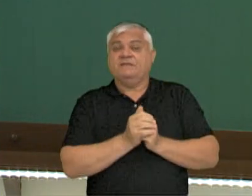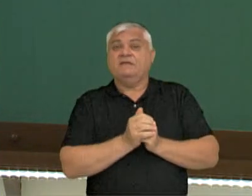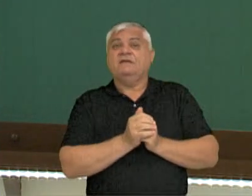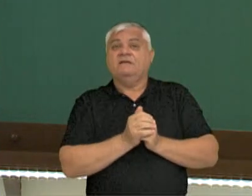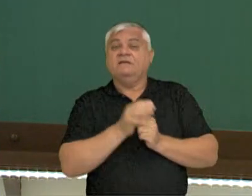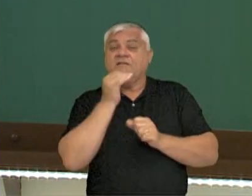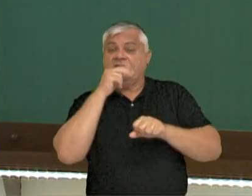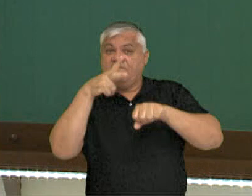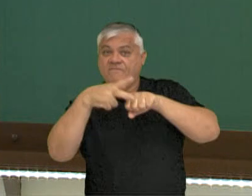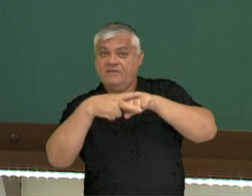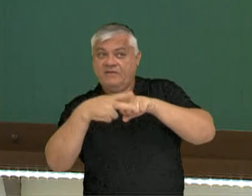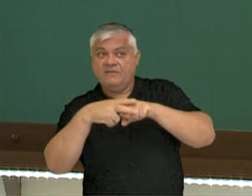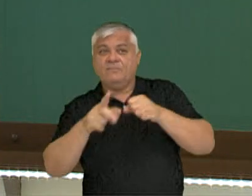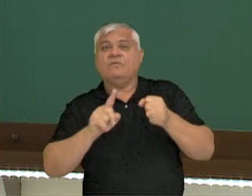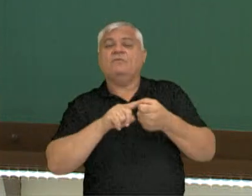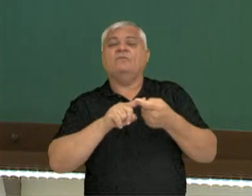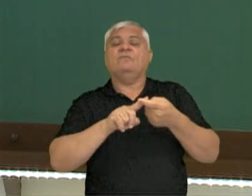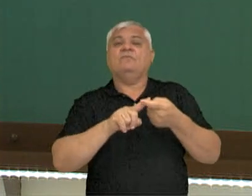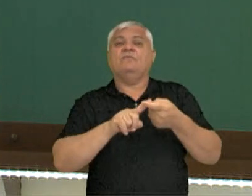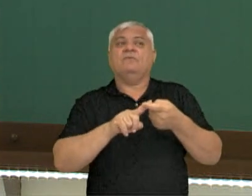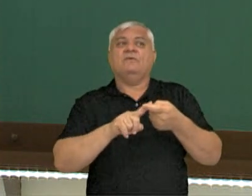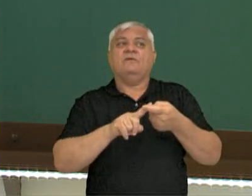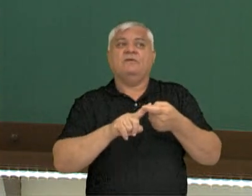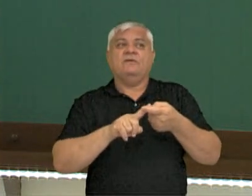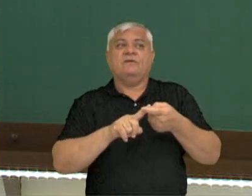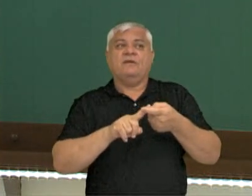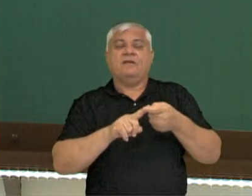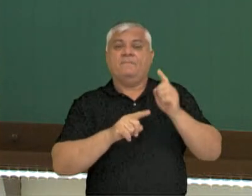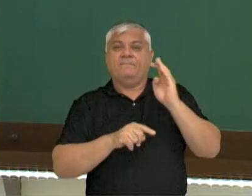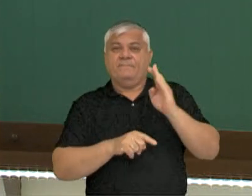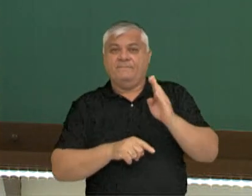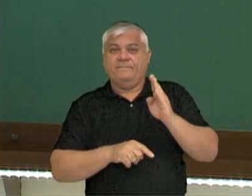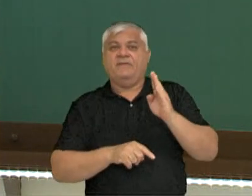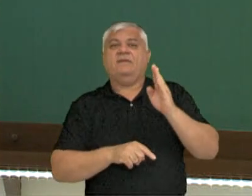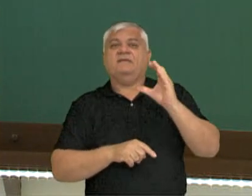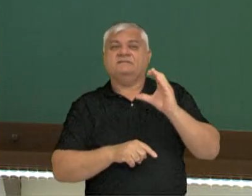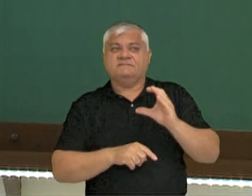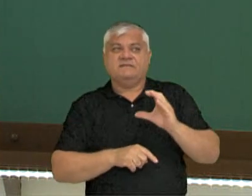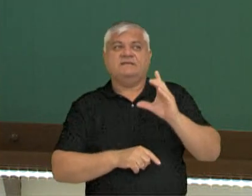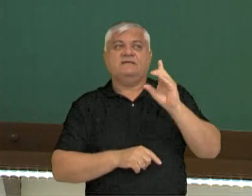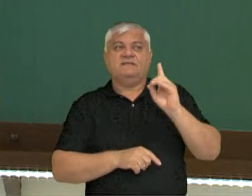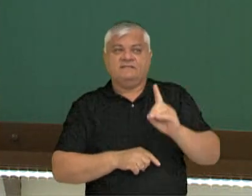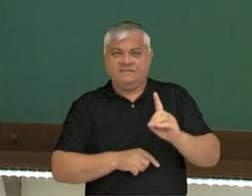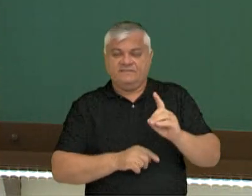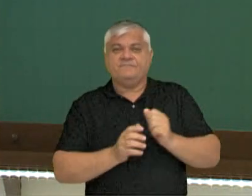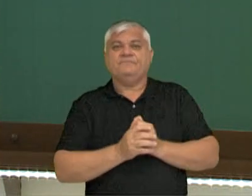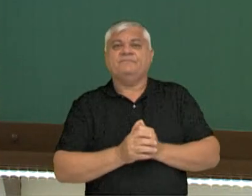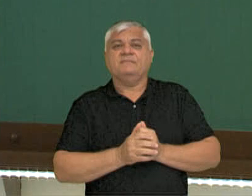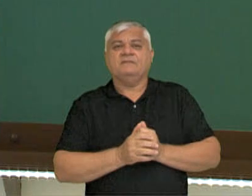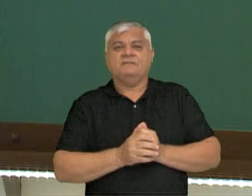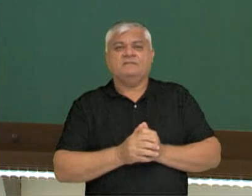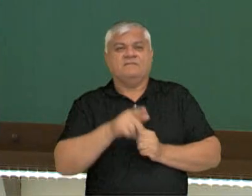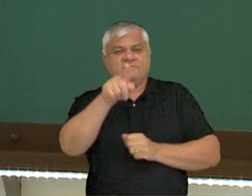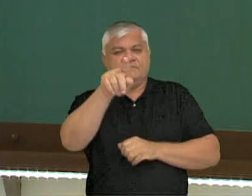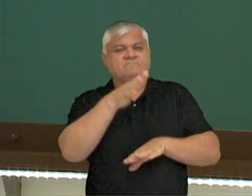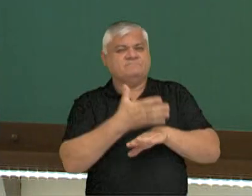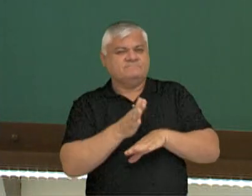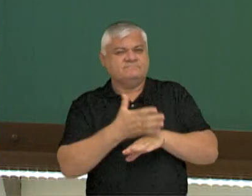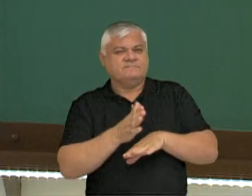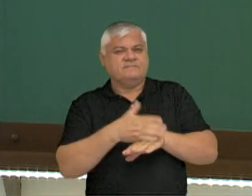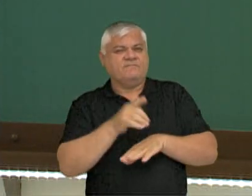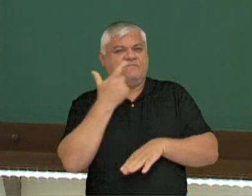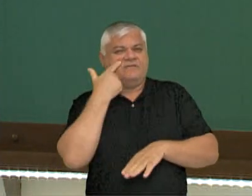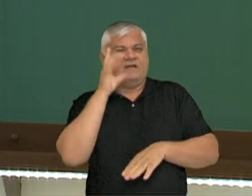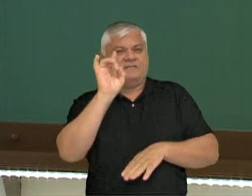ou predicativas. Então, aqui estão as opções, letras A, B, C e D. Vamos ver no detalhe